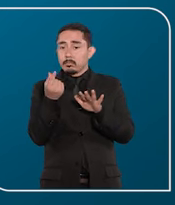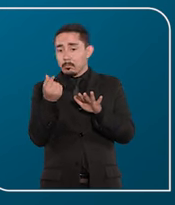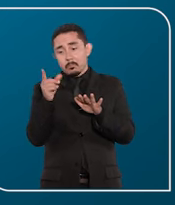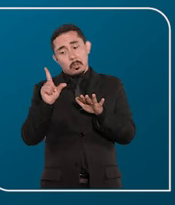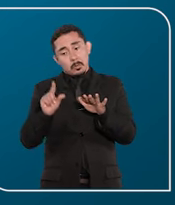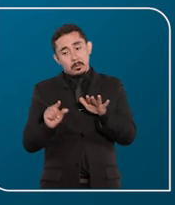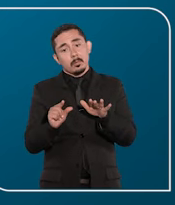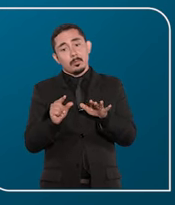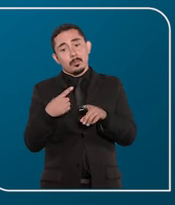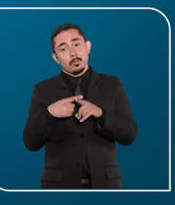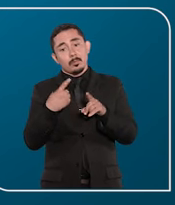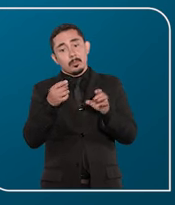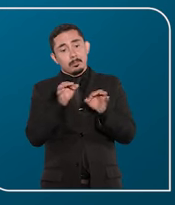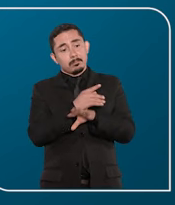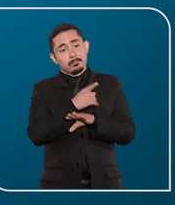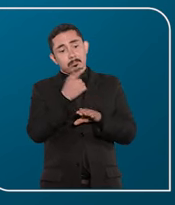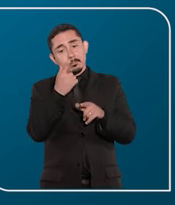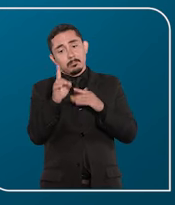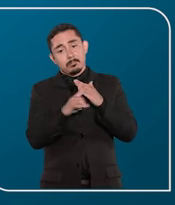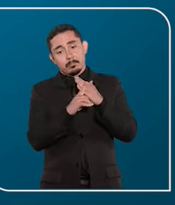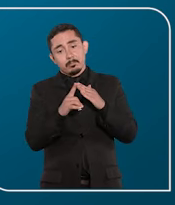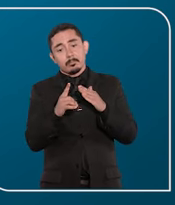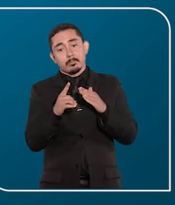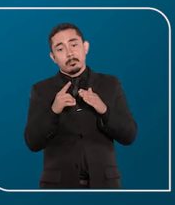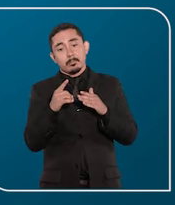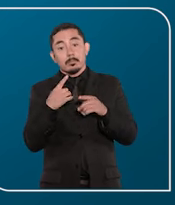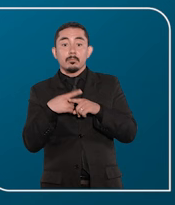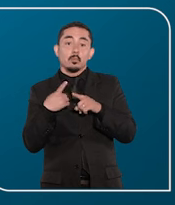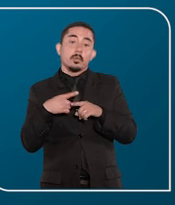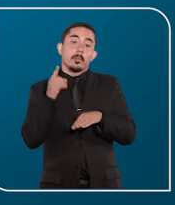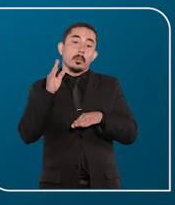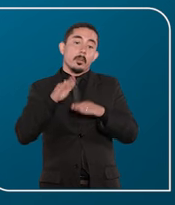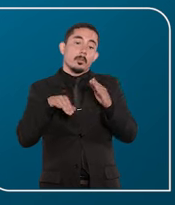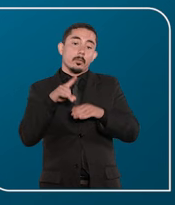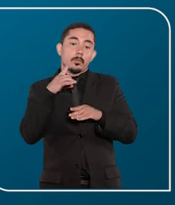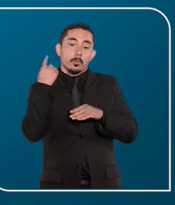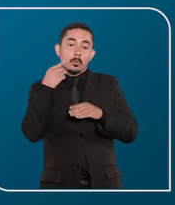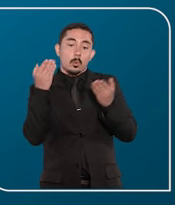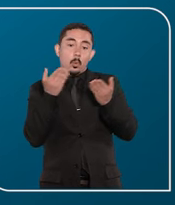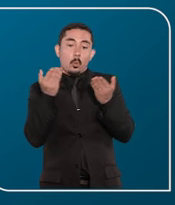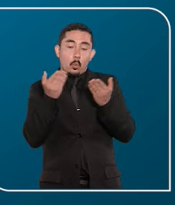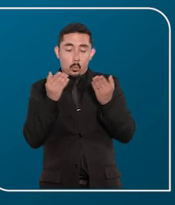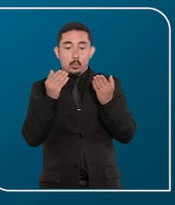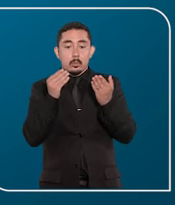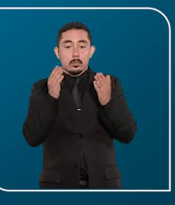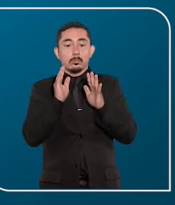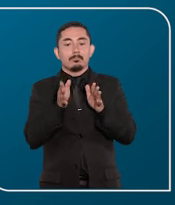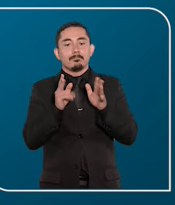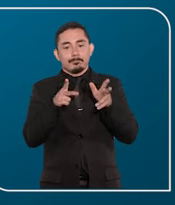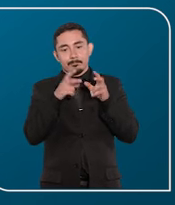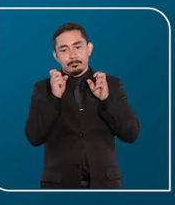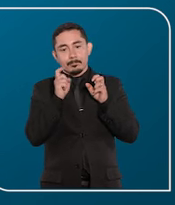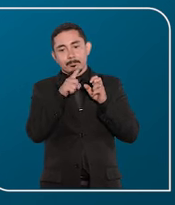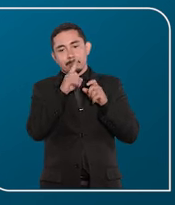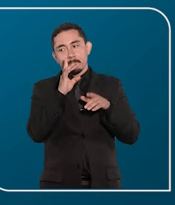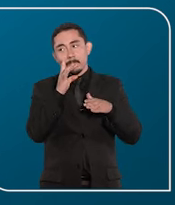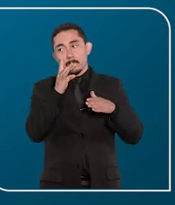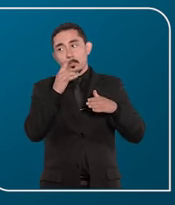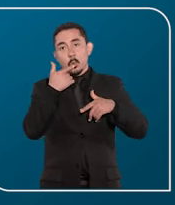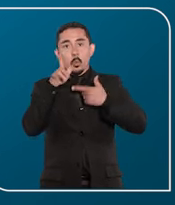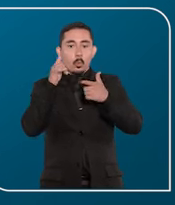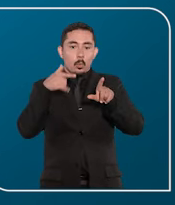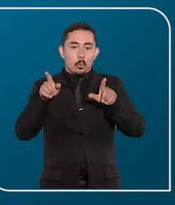busca da solução dos seus clientes. Eu tenho certeza que a grande maioria dos advogados hoje já enxergam essas soluções de conflito alternativos na